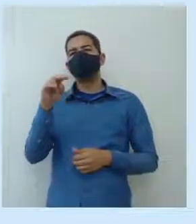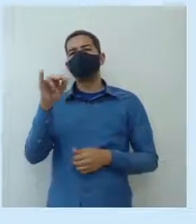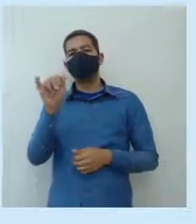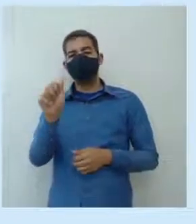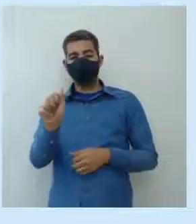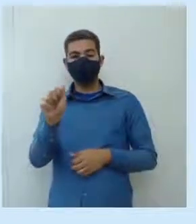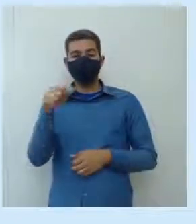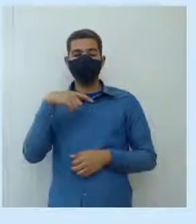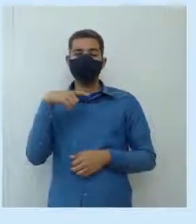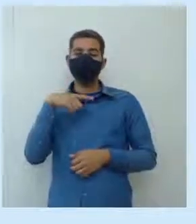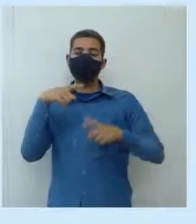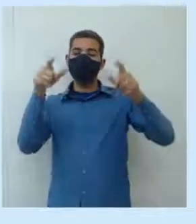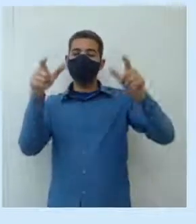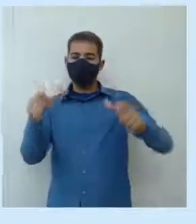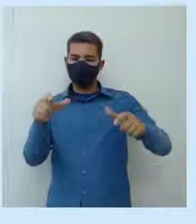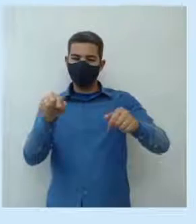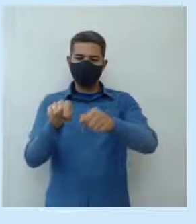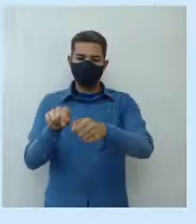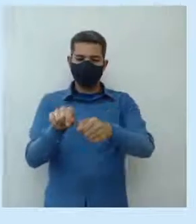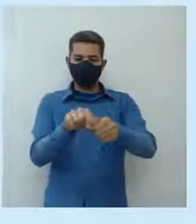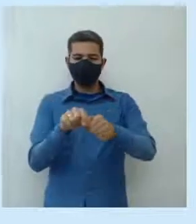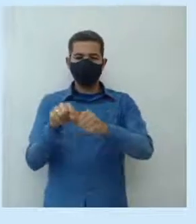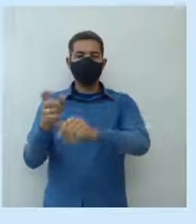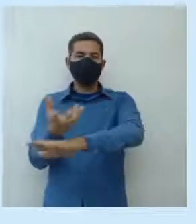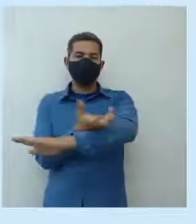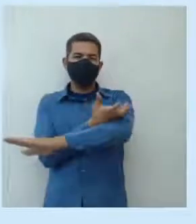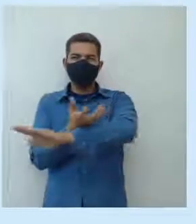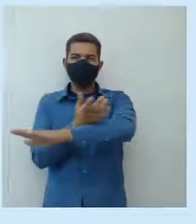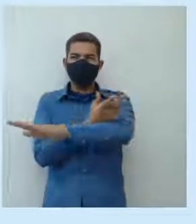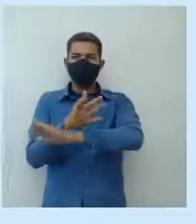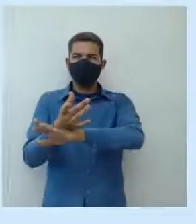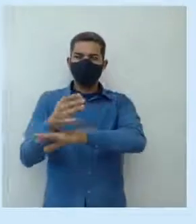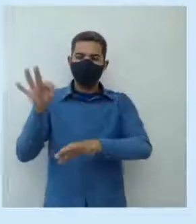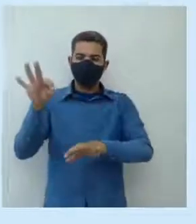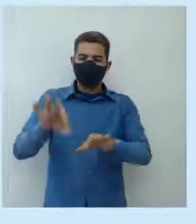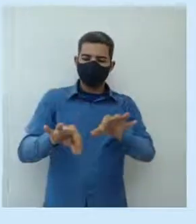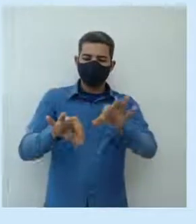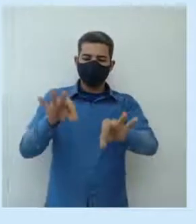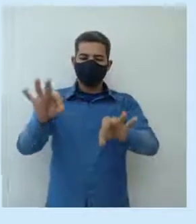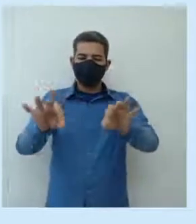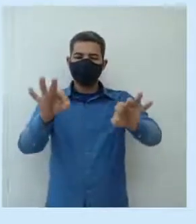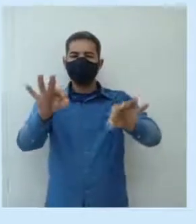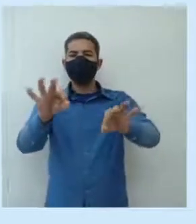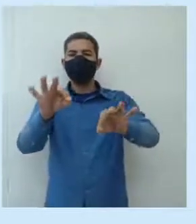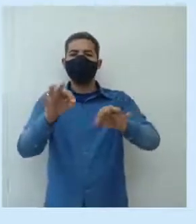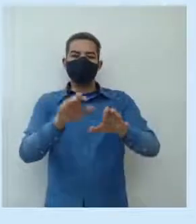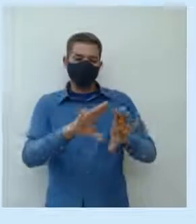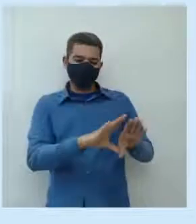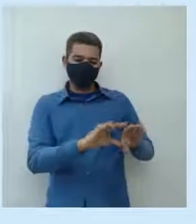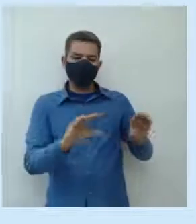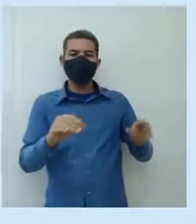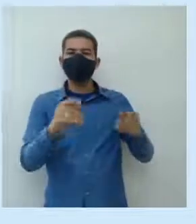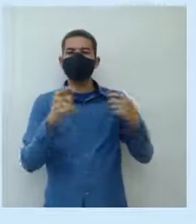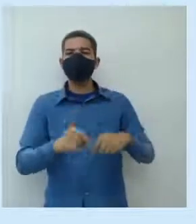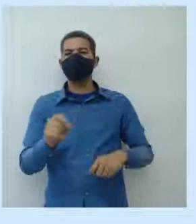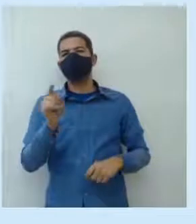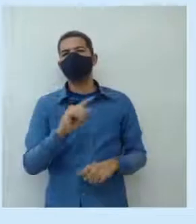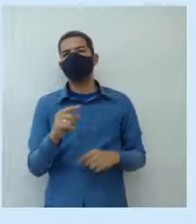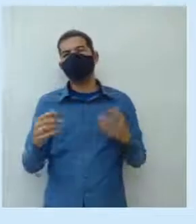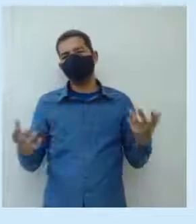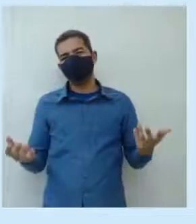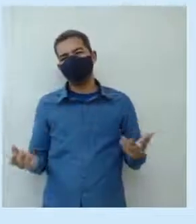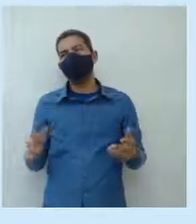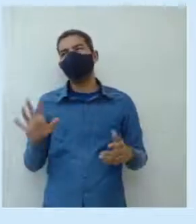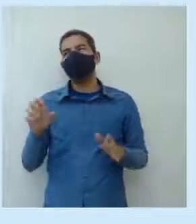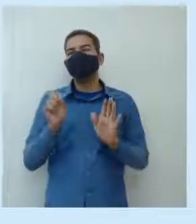instala uma área, né, e os vegetais eles são produzidos sem precisar de nenhum tipo de solo, mas o nível